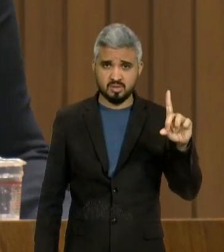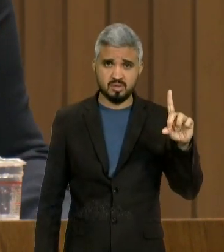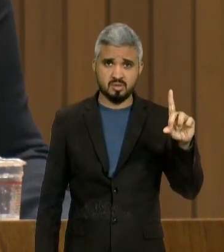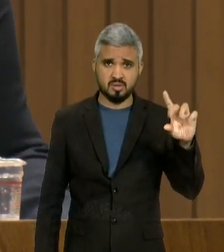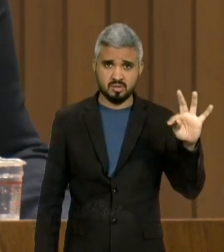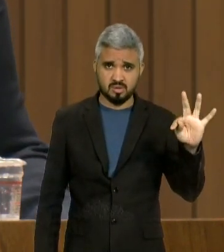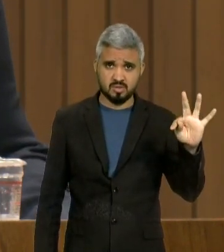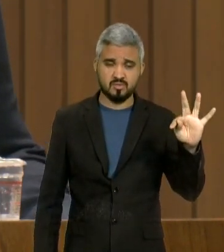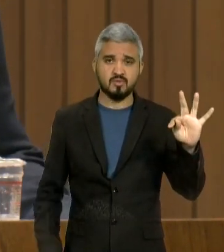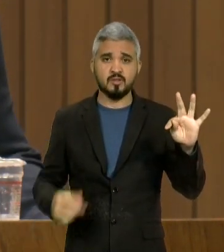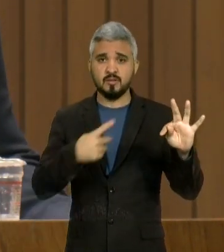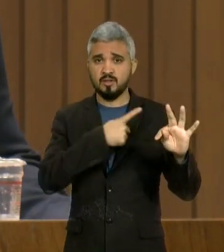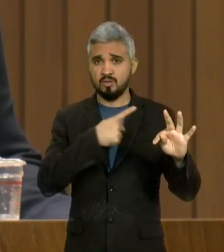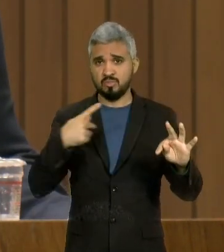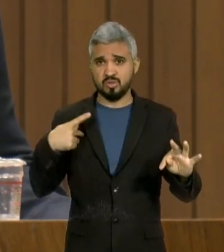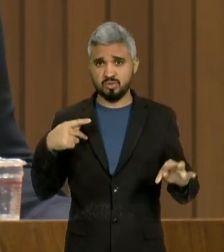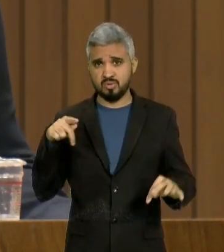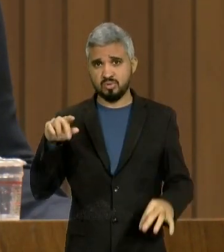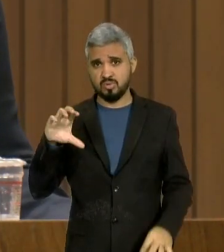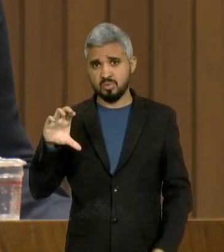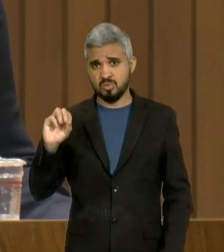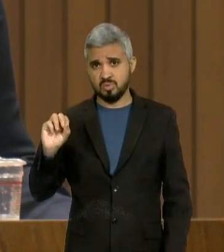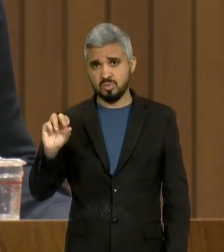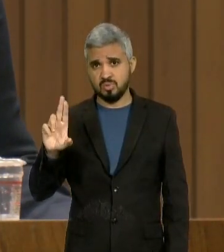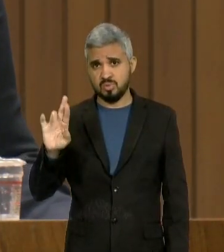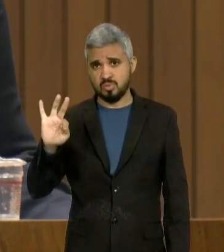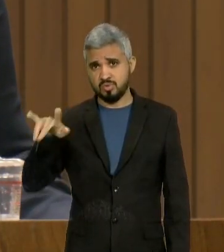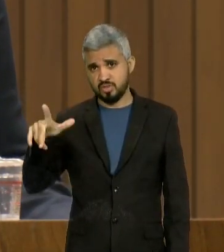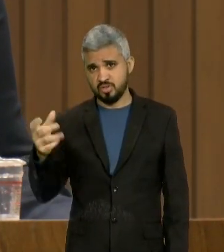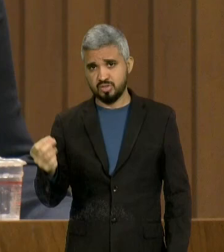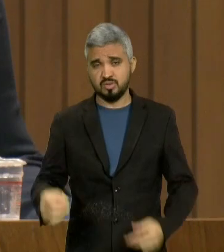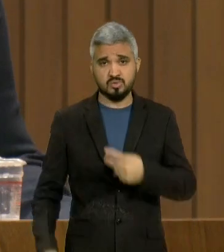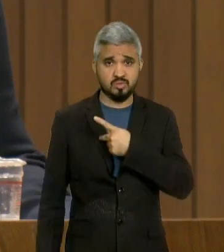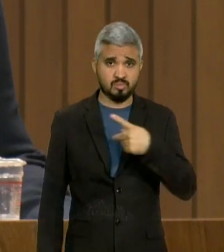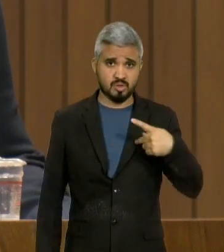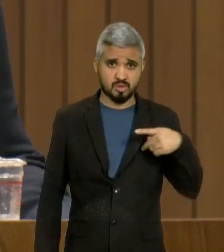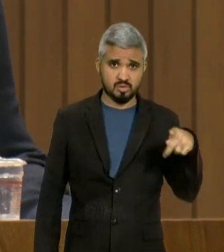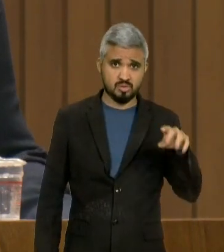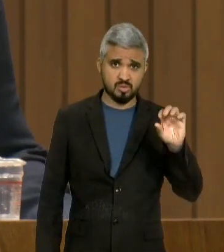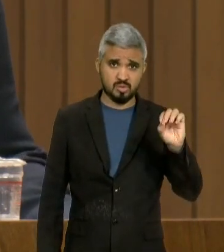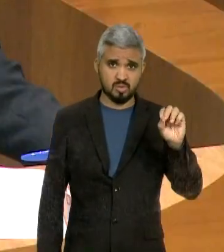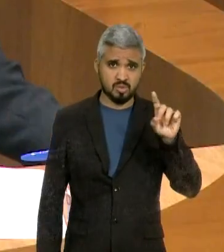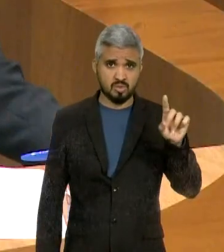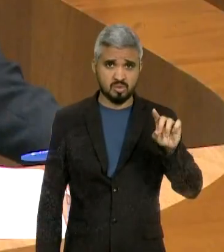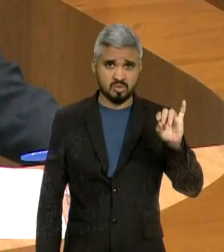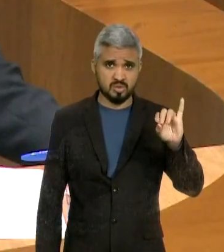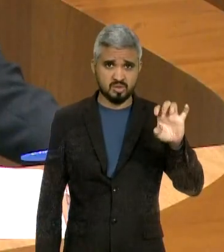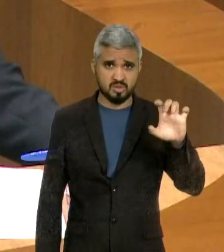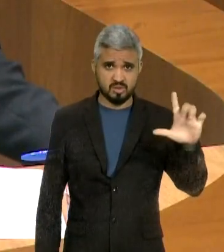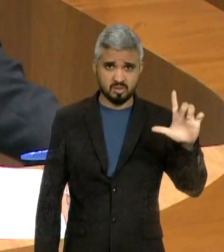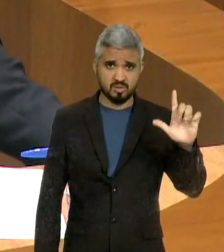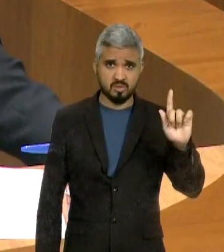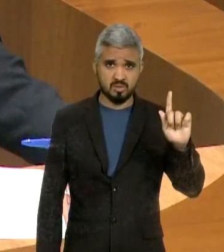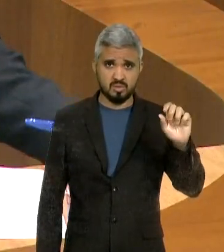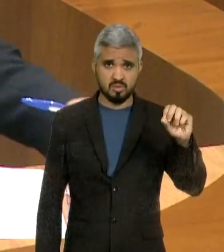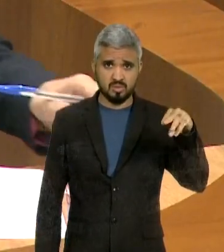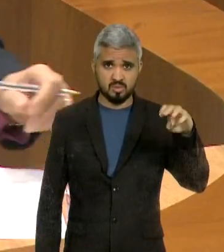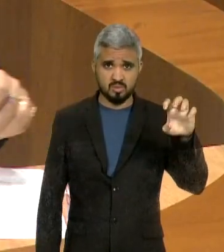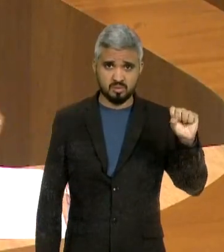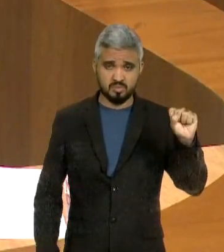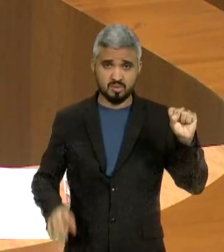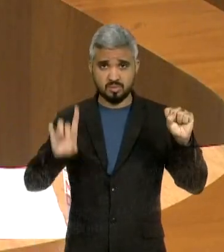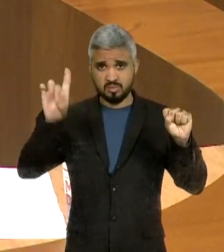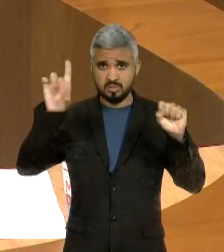pastor José Guimarães Coutinho e o pastor Oziel Gomes. Que Deus abençoe em sua infinita